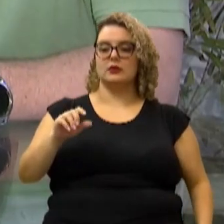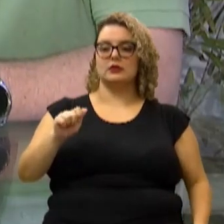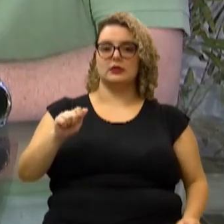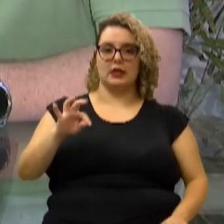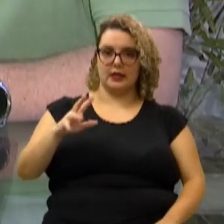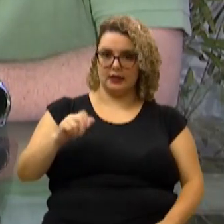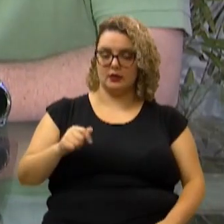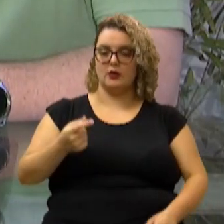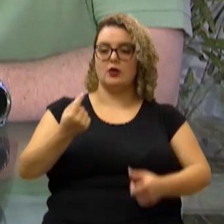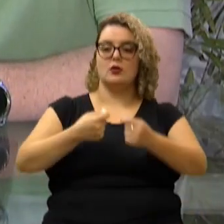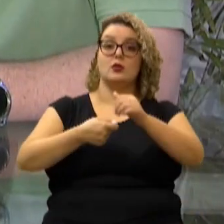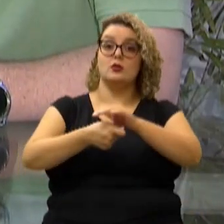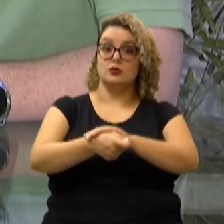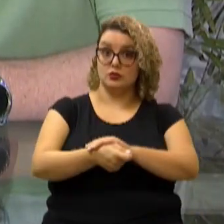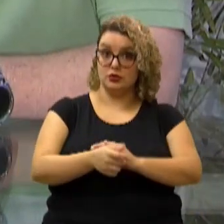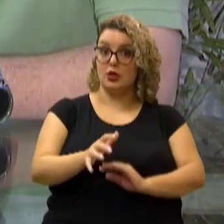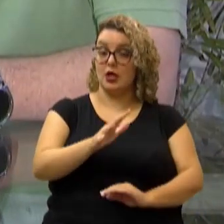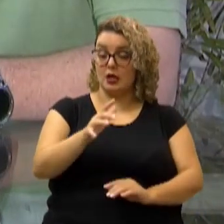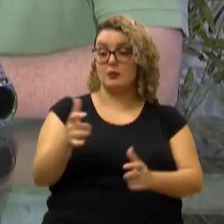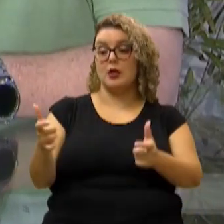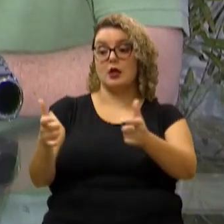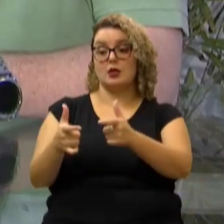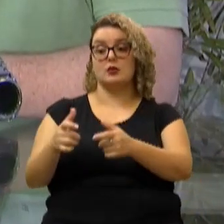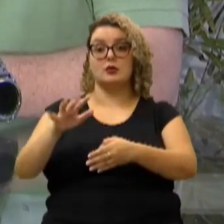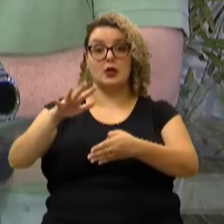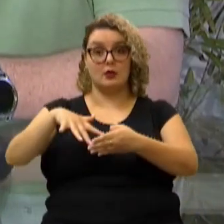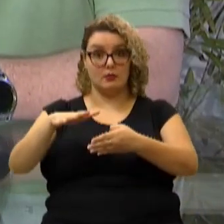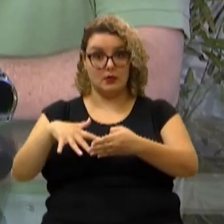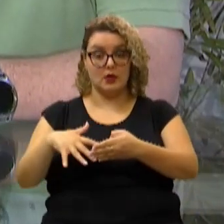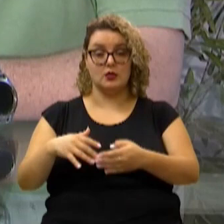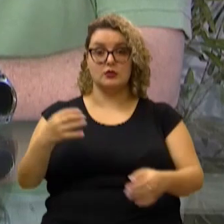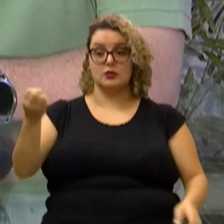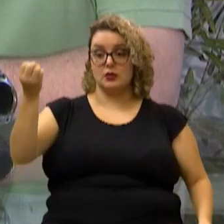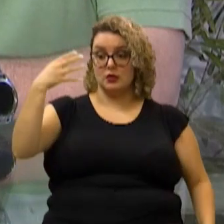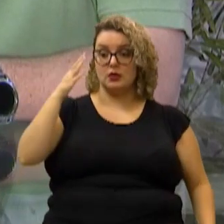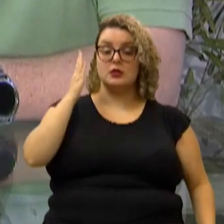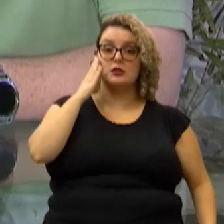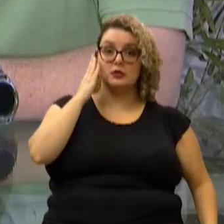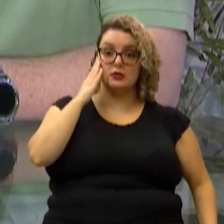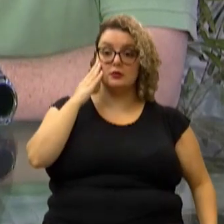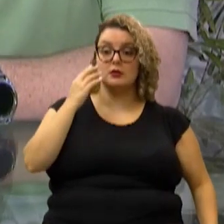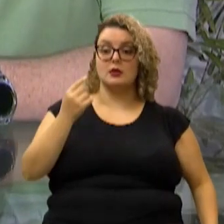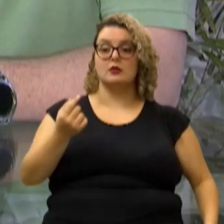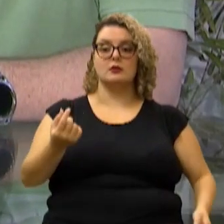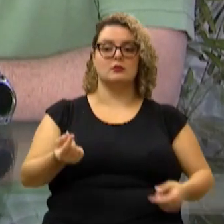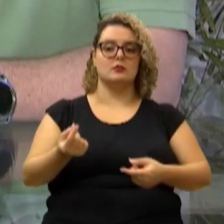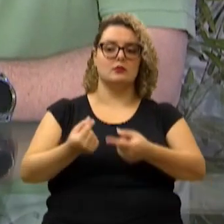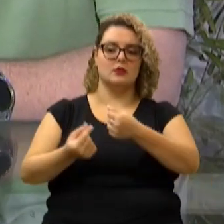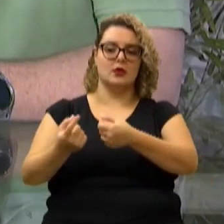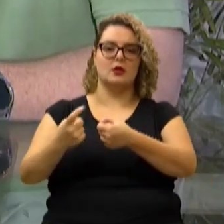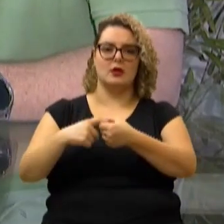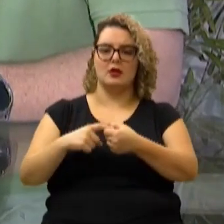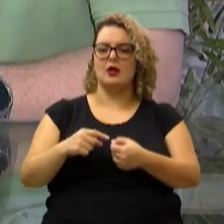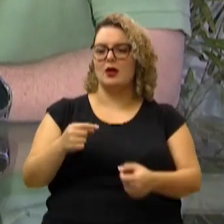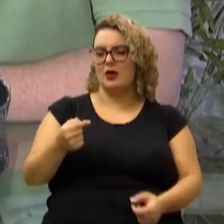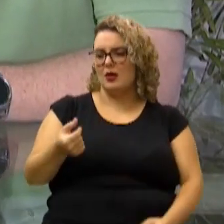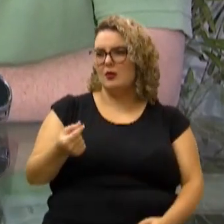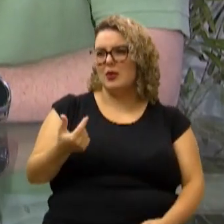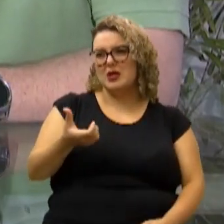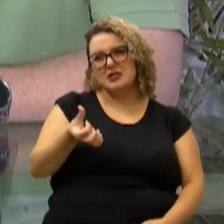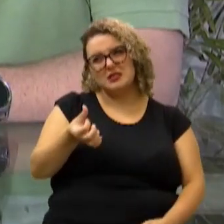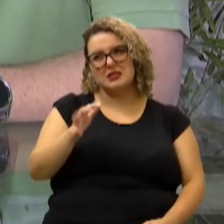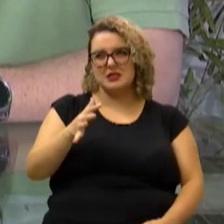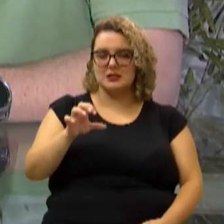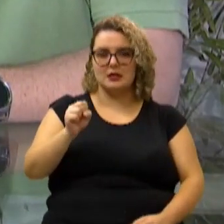foi um investimento que nós fizemos para reduzir essa conta a gente sabe que o tempo de retorno era